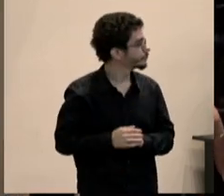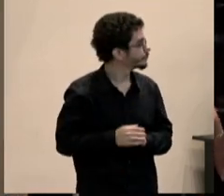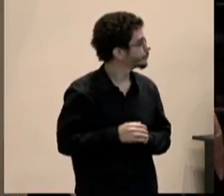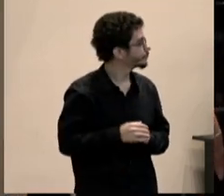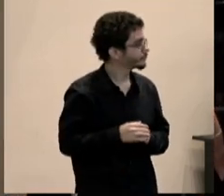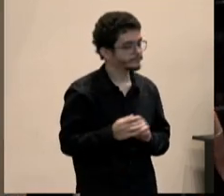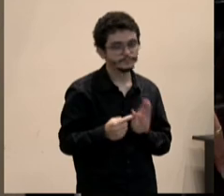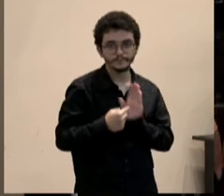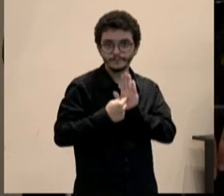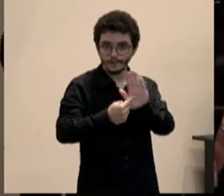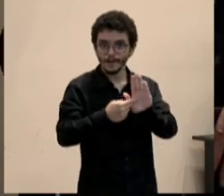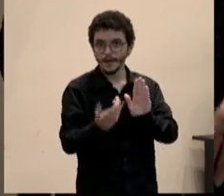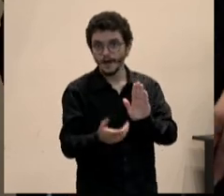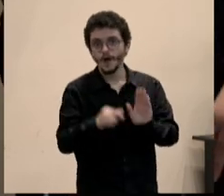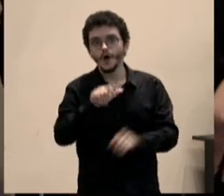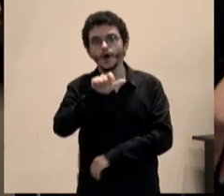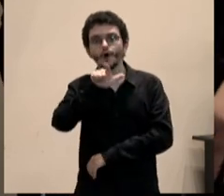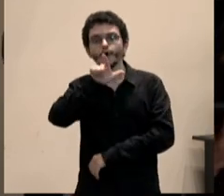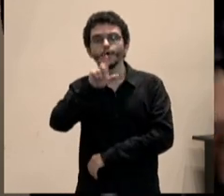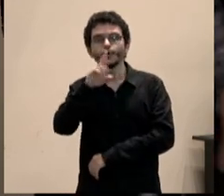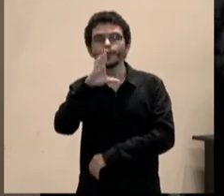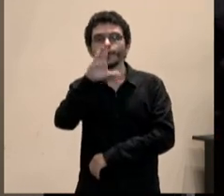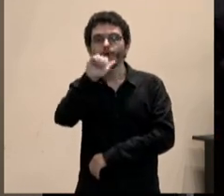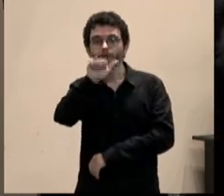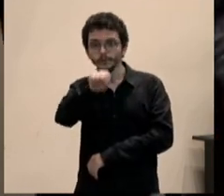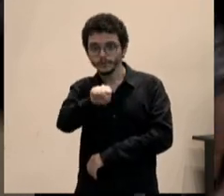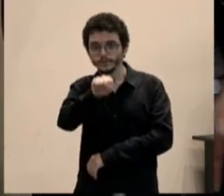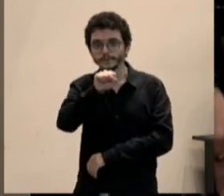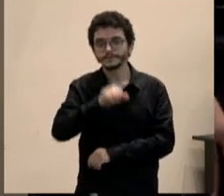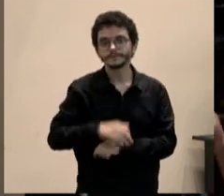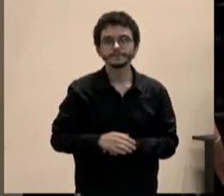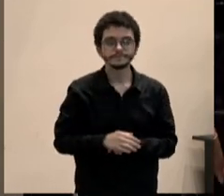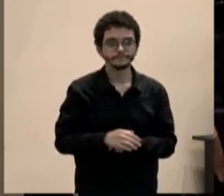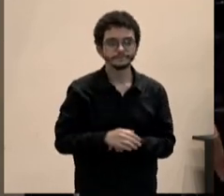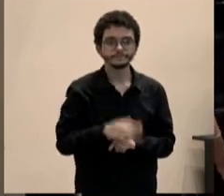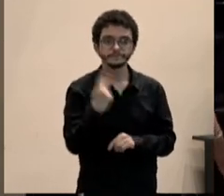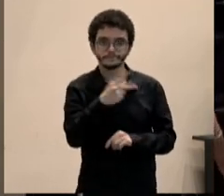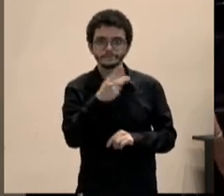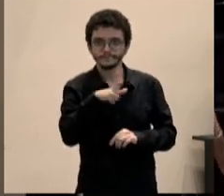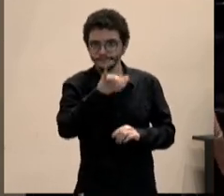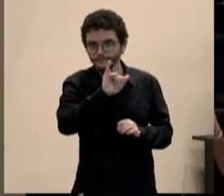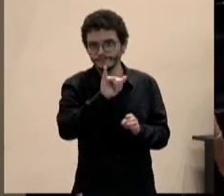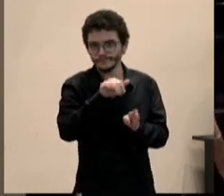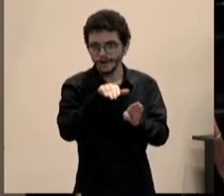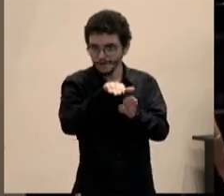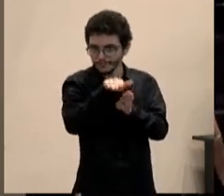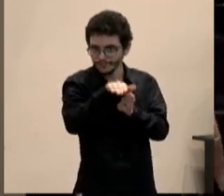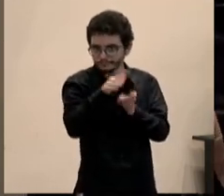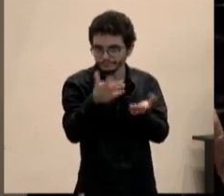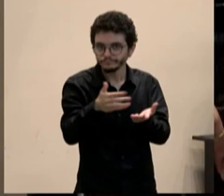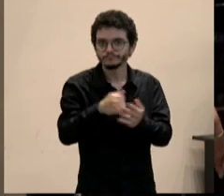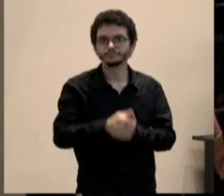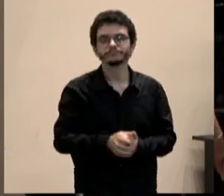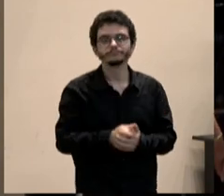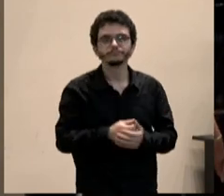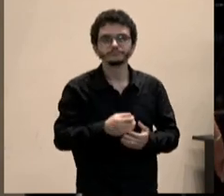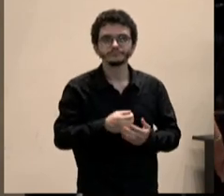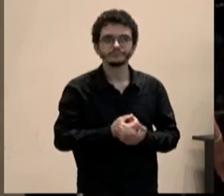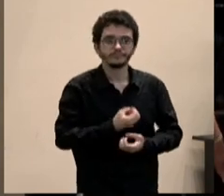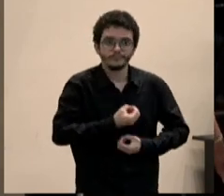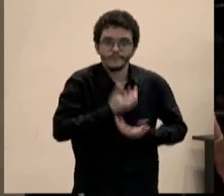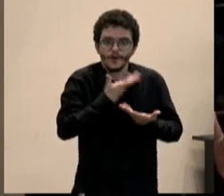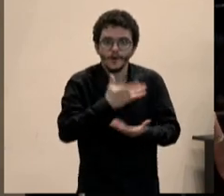composição Lucas Fontalva, e ele que vai dirigir, e o poema é Cecília